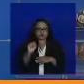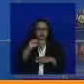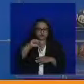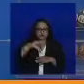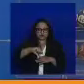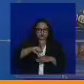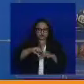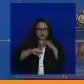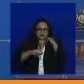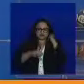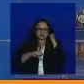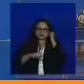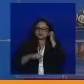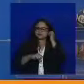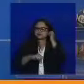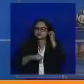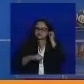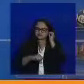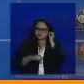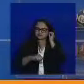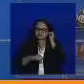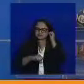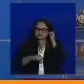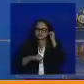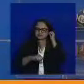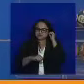Laranja, 89.